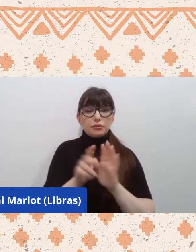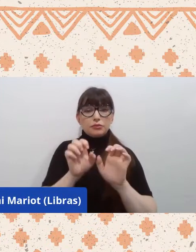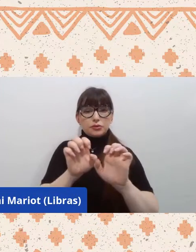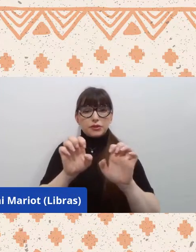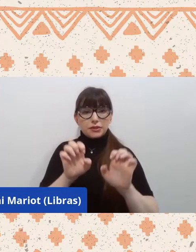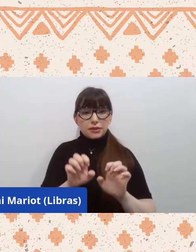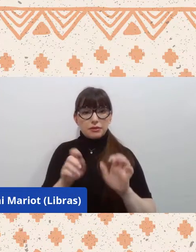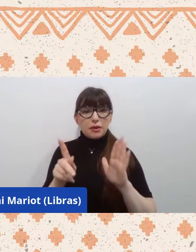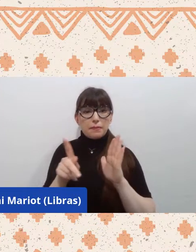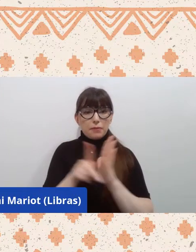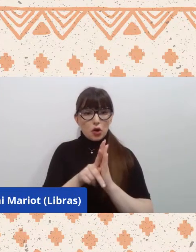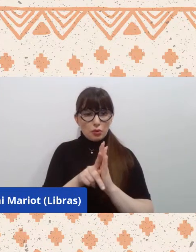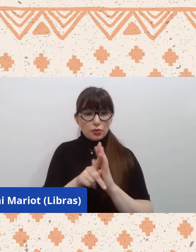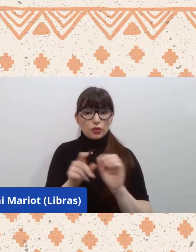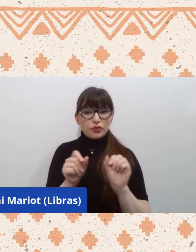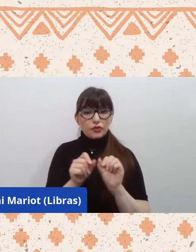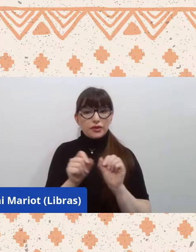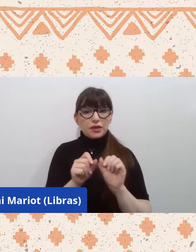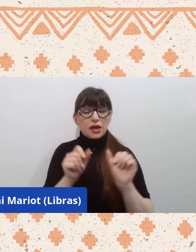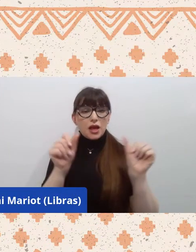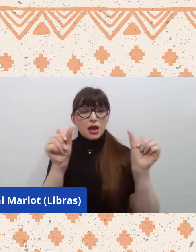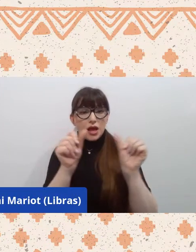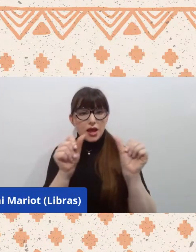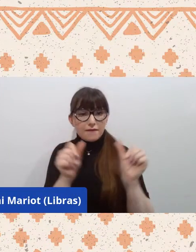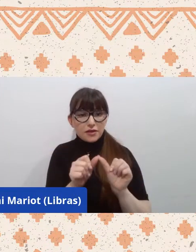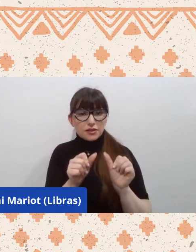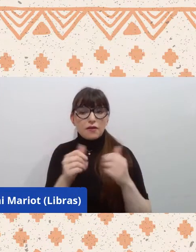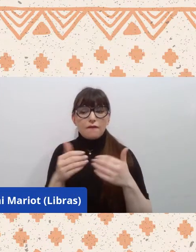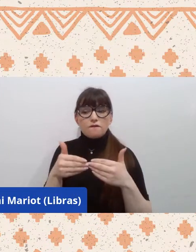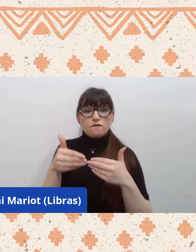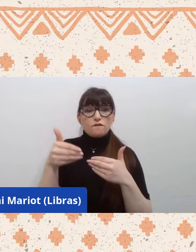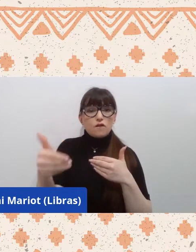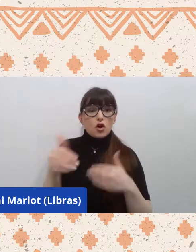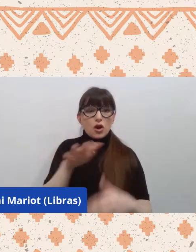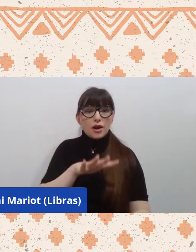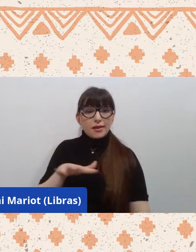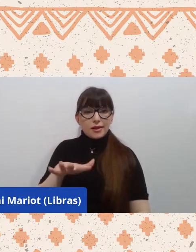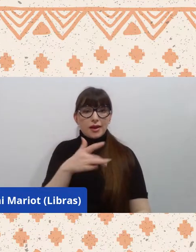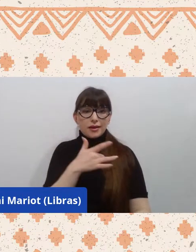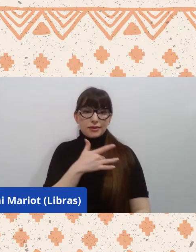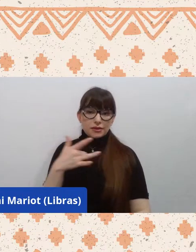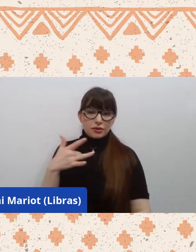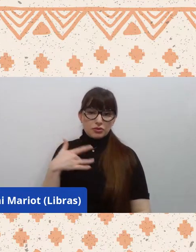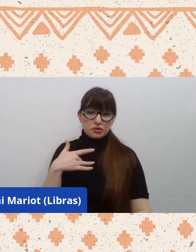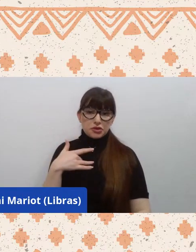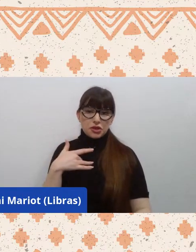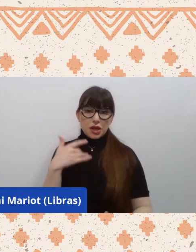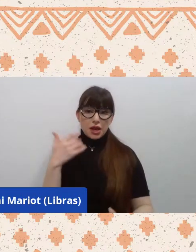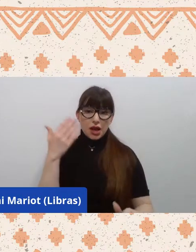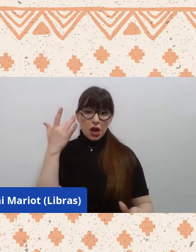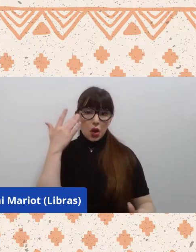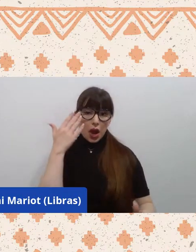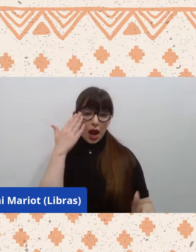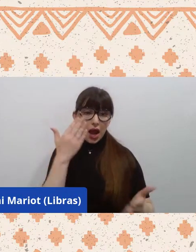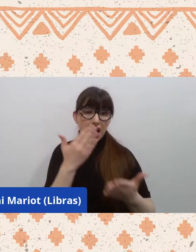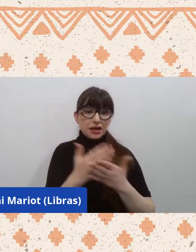próprio de revisão ética fora da área da saúde. Eu creio que o ideal é que nós tivéssemos